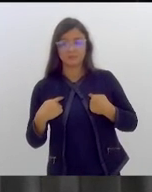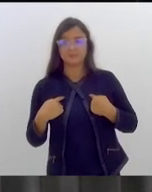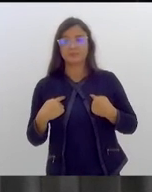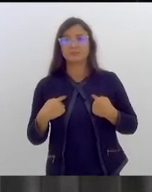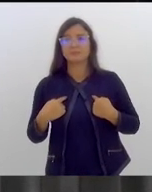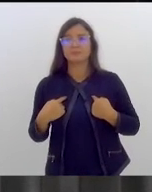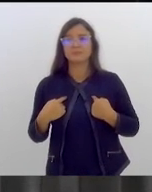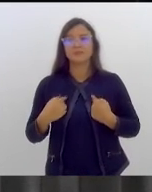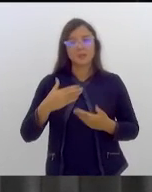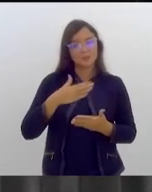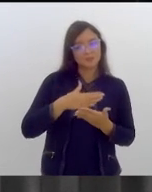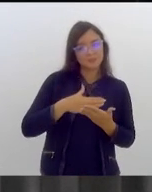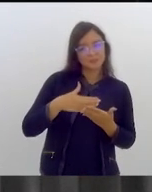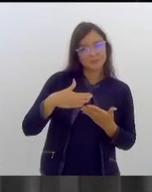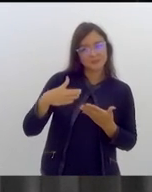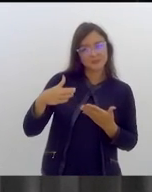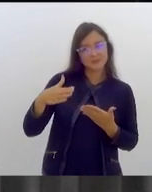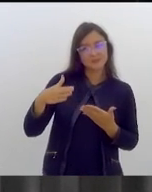vou começar